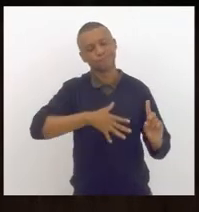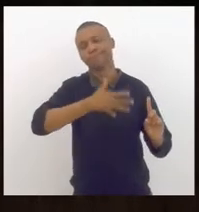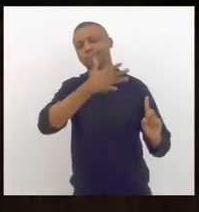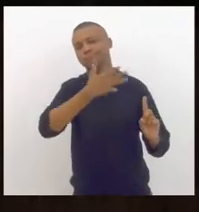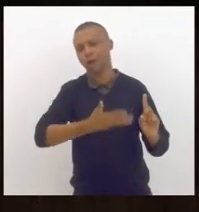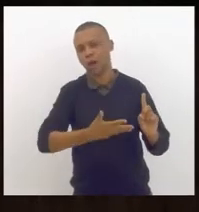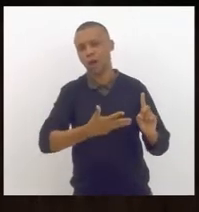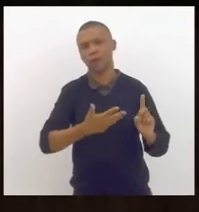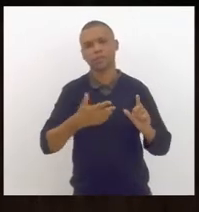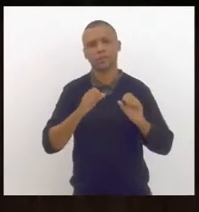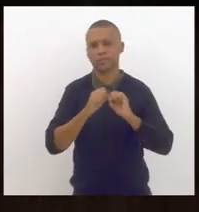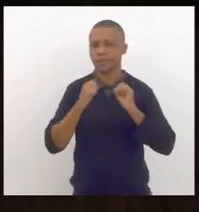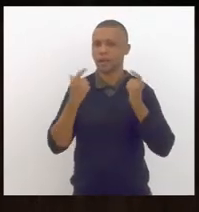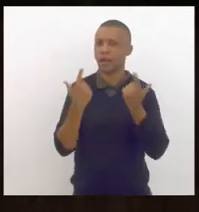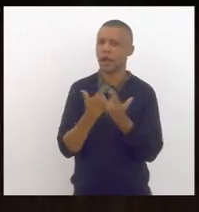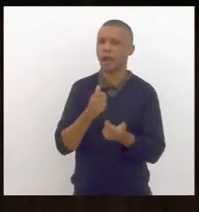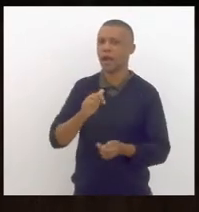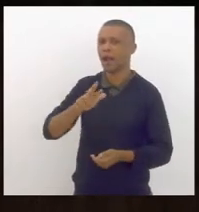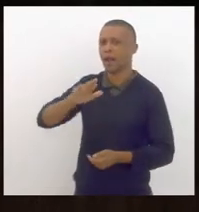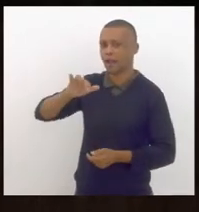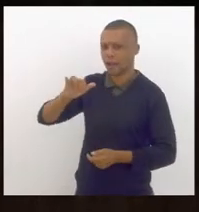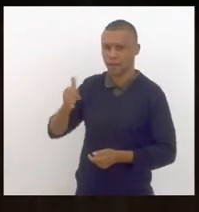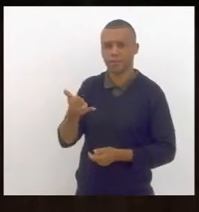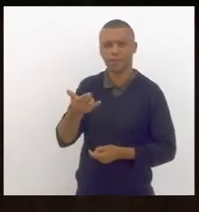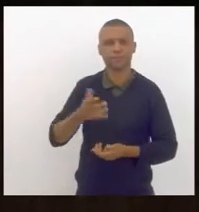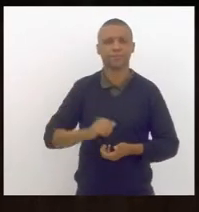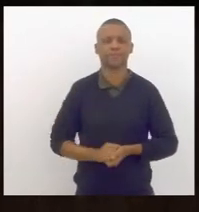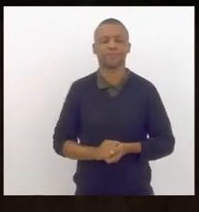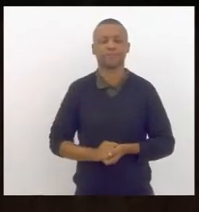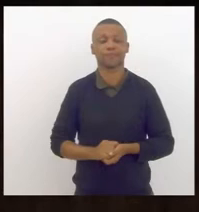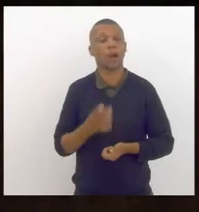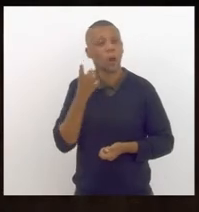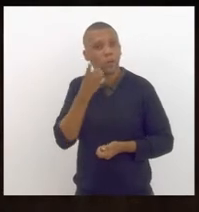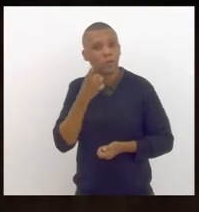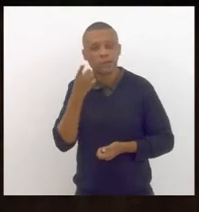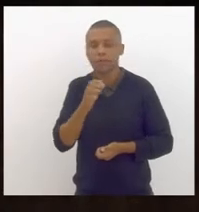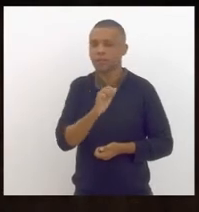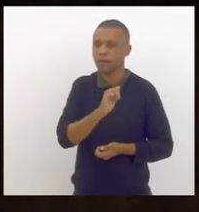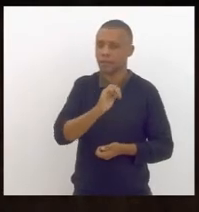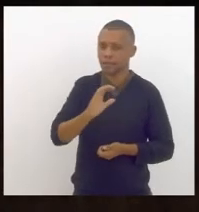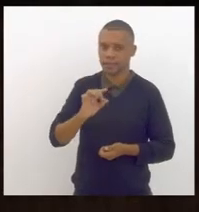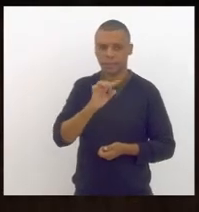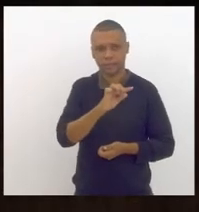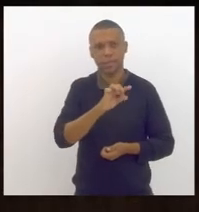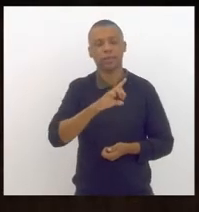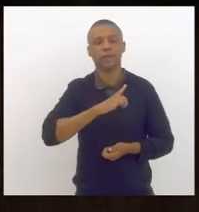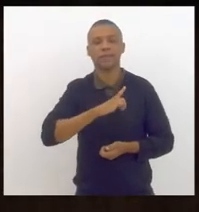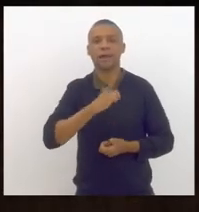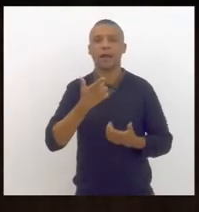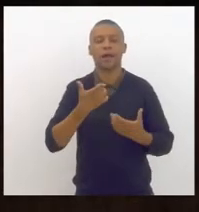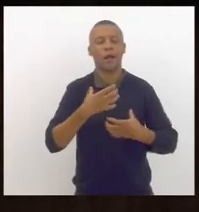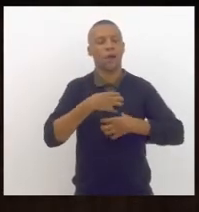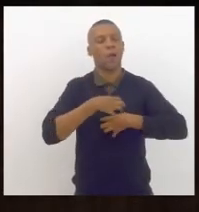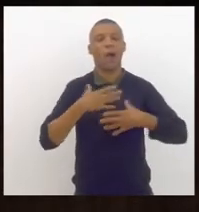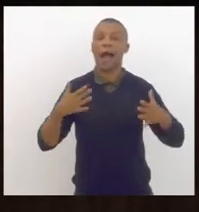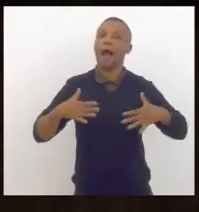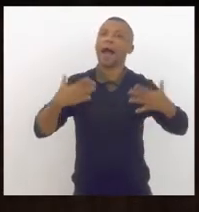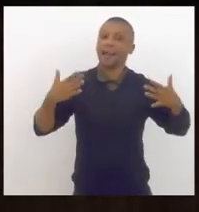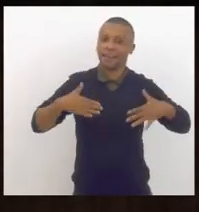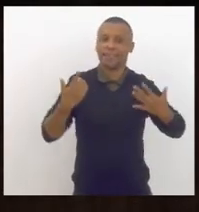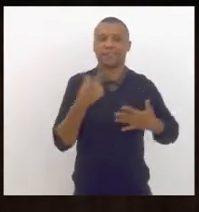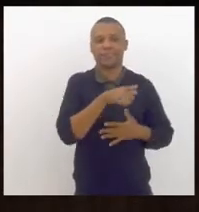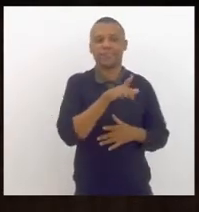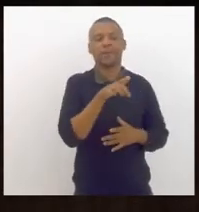homenagens desta casa. O deputado André Siciliano teve a felicidade de